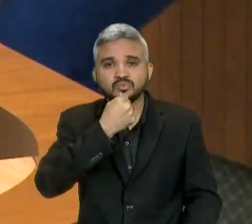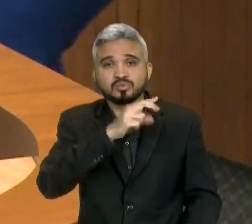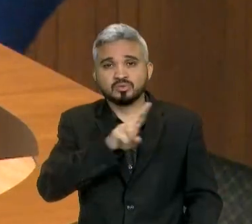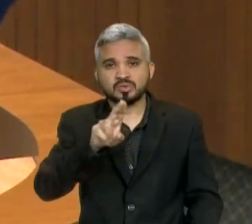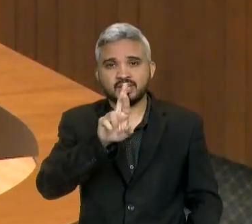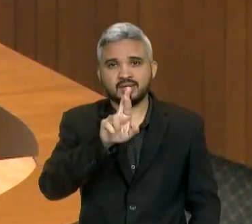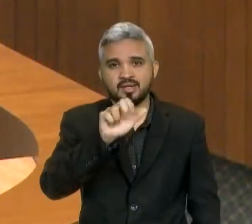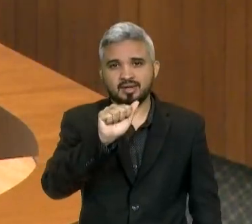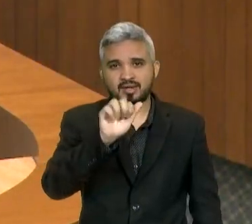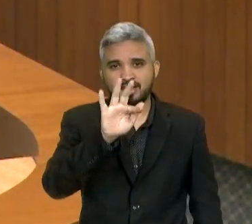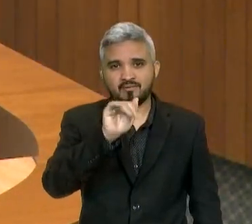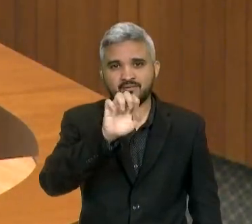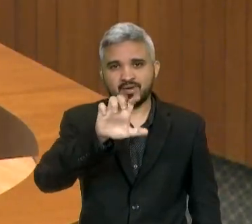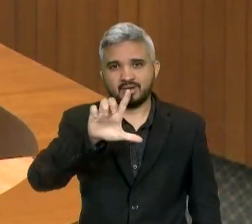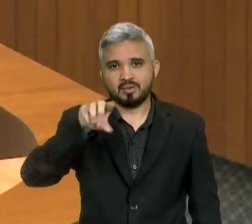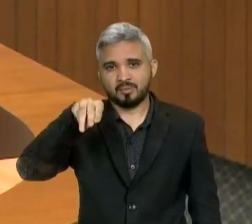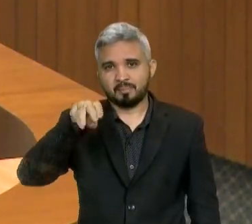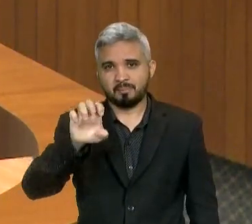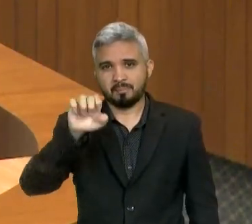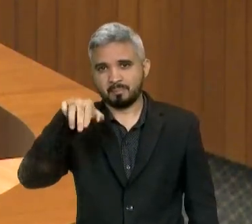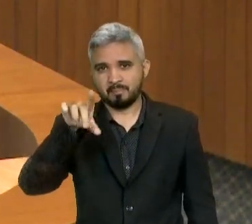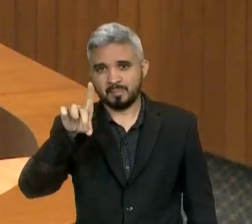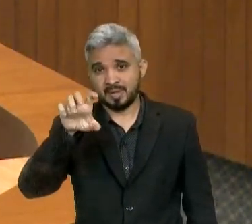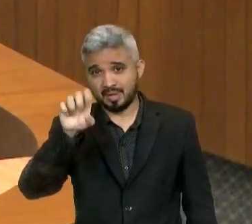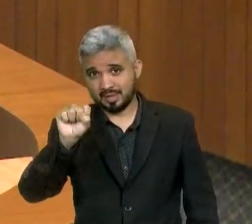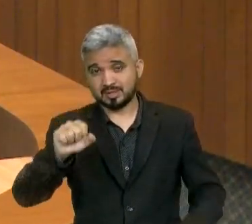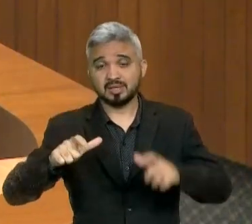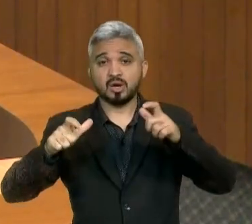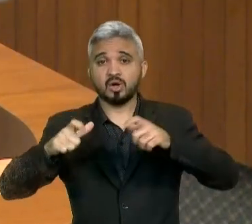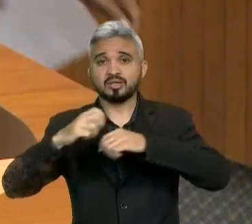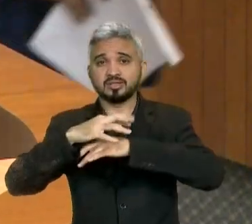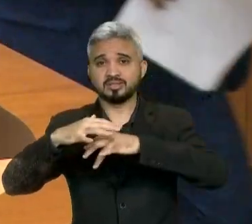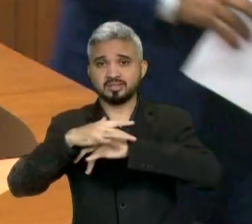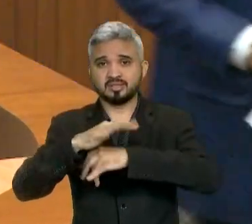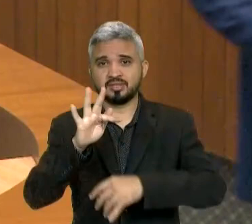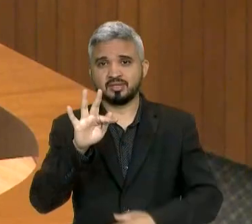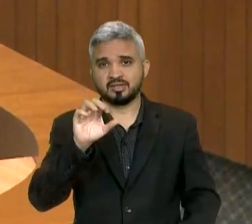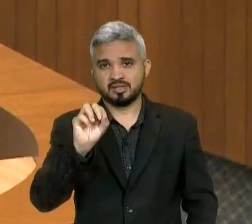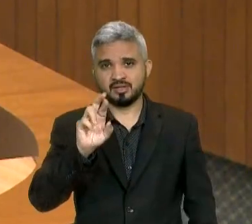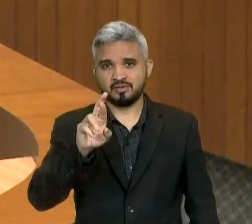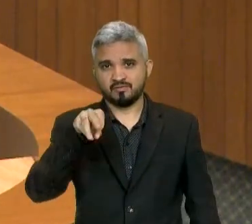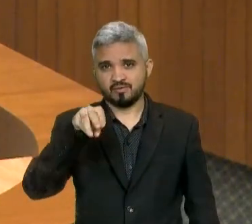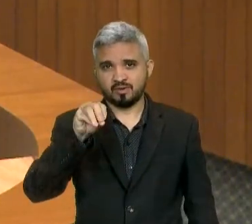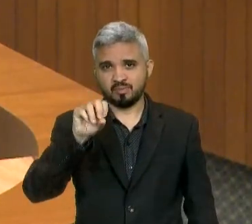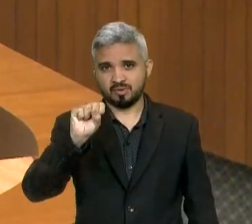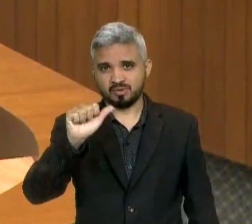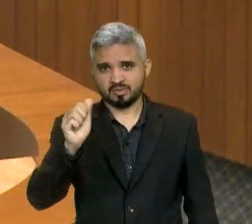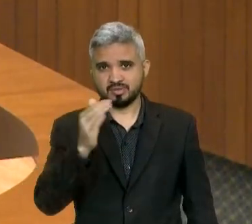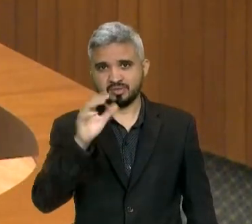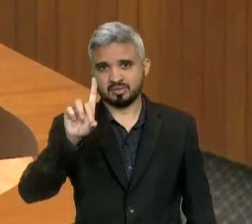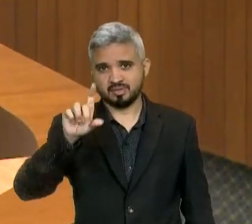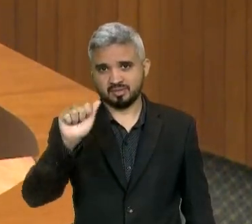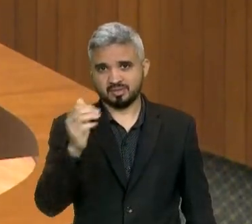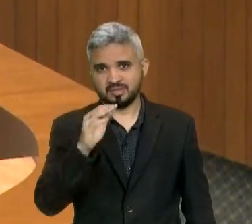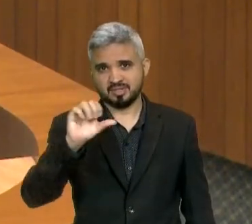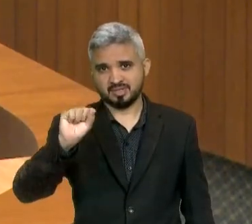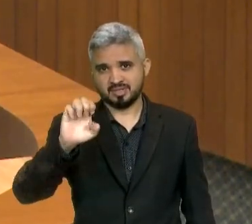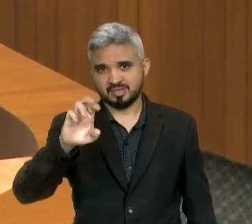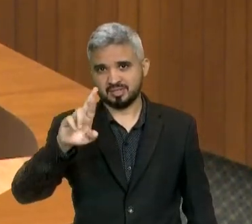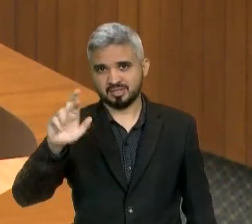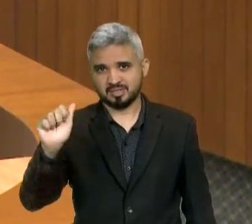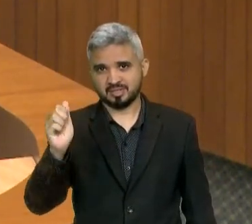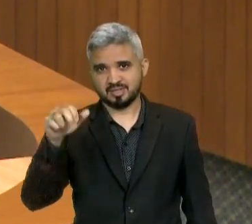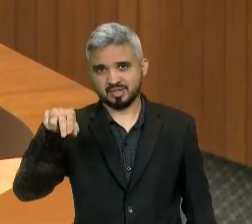cidade de Formosa de Serra Negra, deputado Ricardo Rios. 18 anos de idade, o que que aconteceu? Começou a jogar,